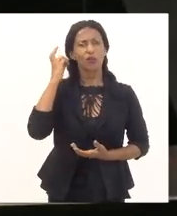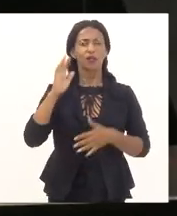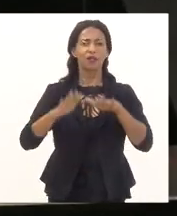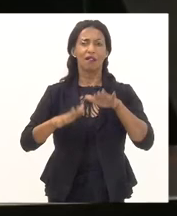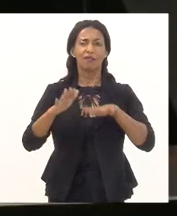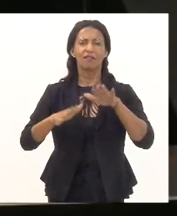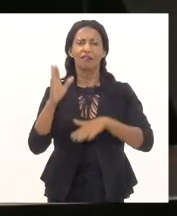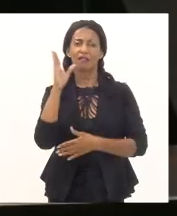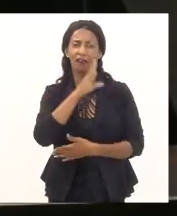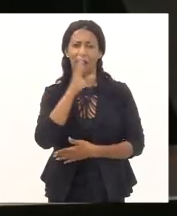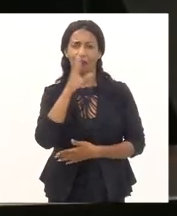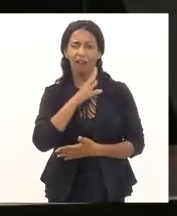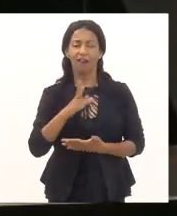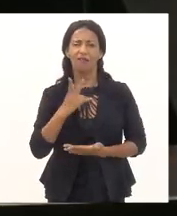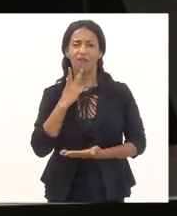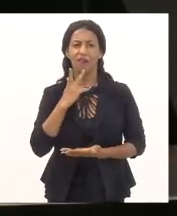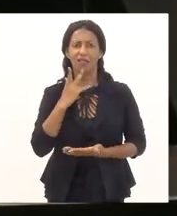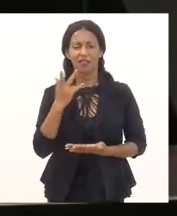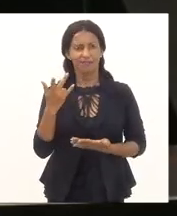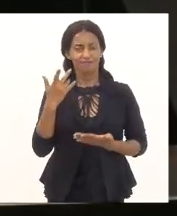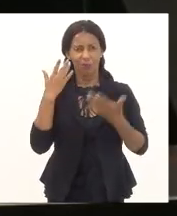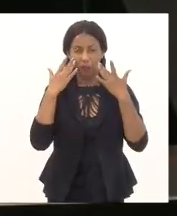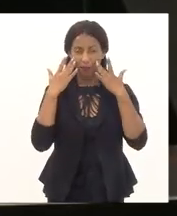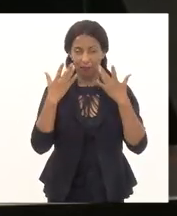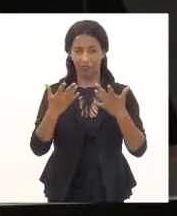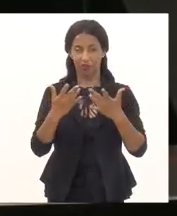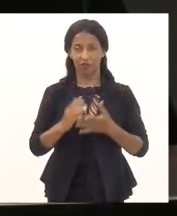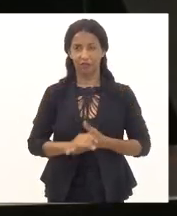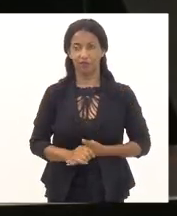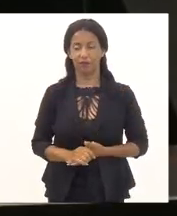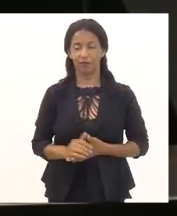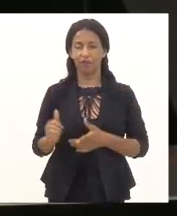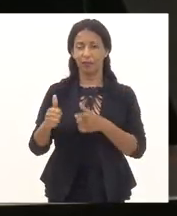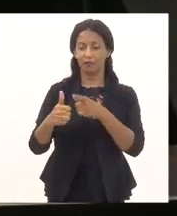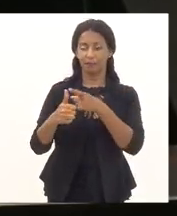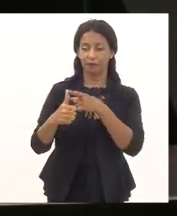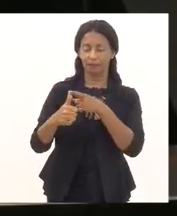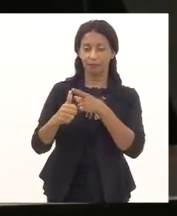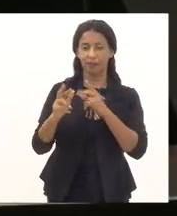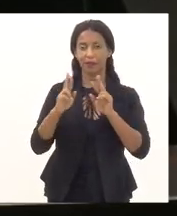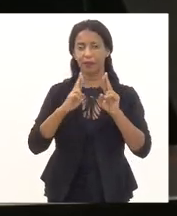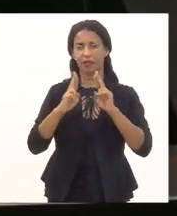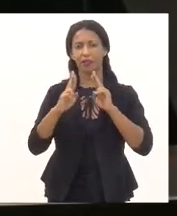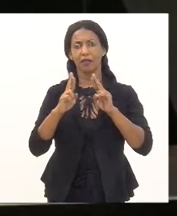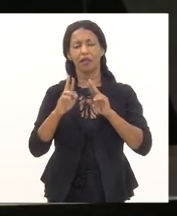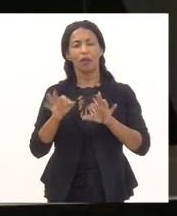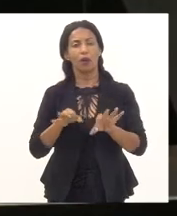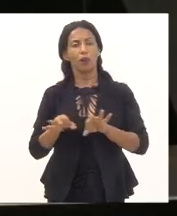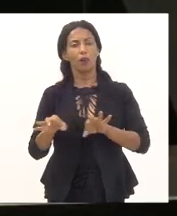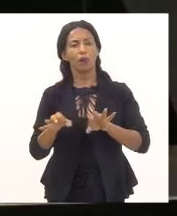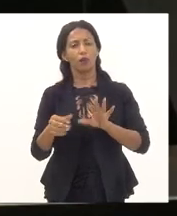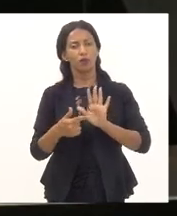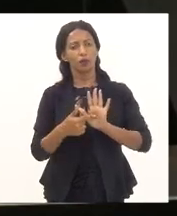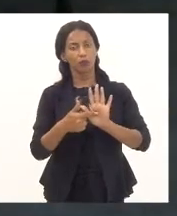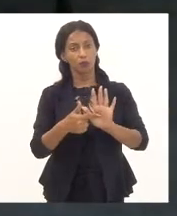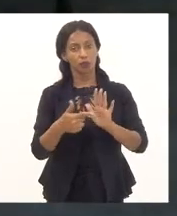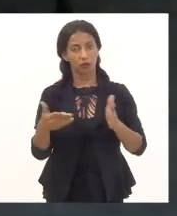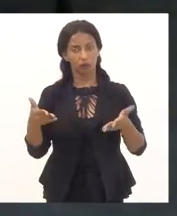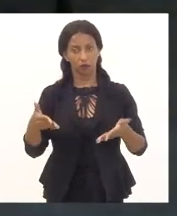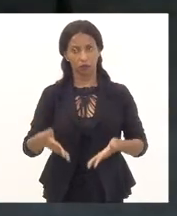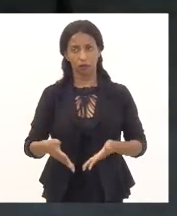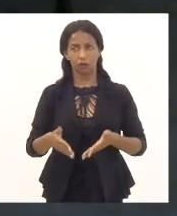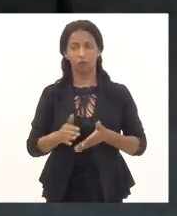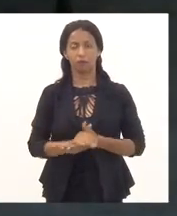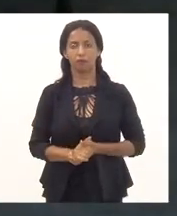que rapidamente, fazer algumas manifestações. E a primeira em relação a um projeto de lei apresentado aqui,